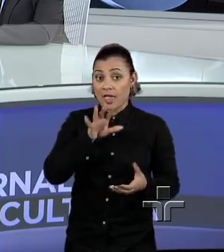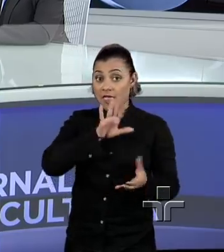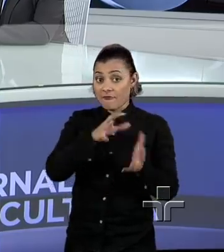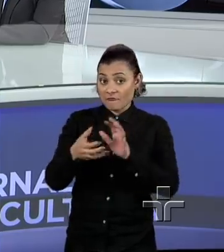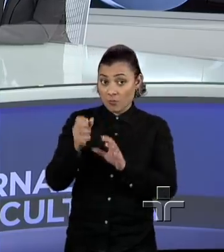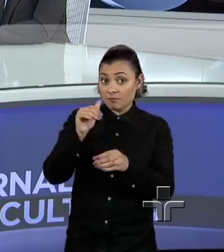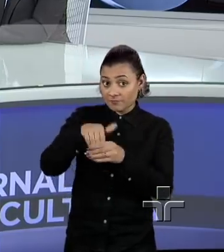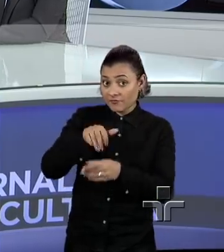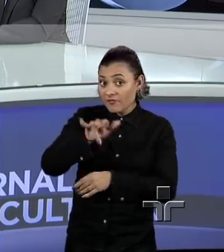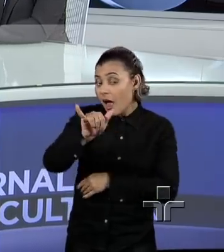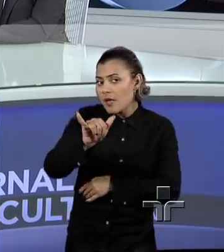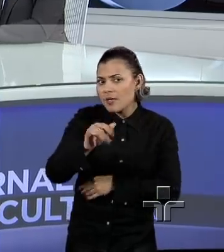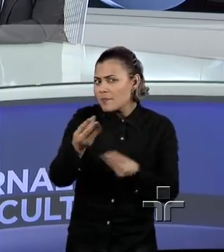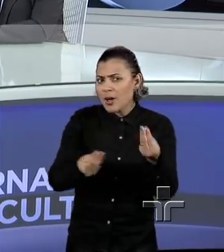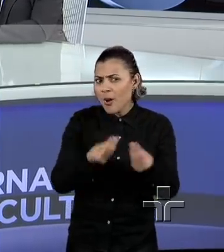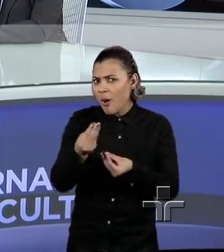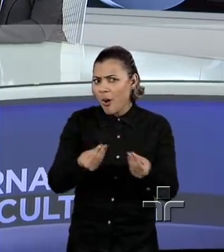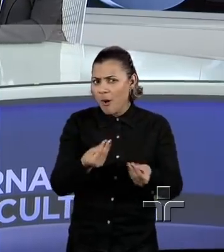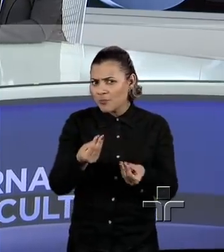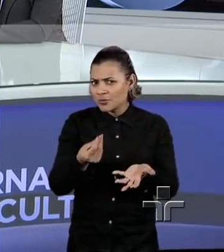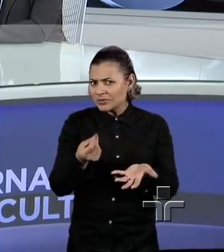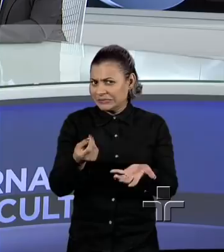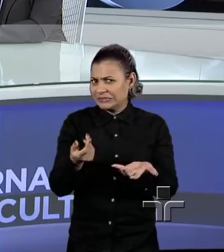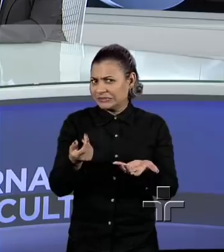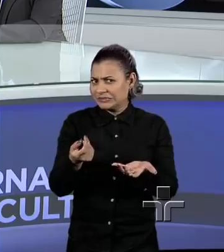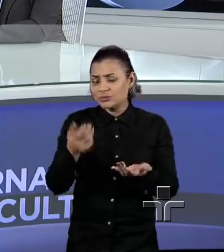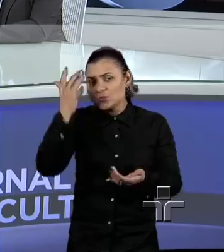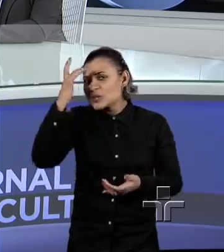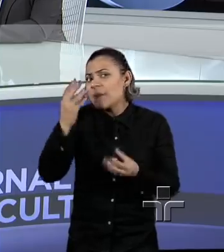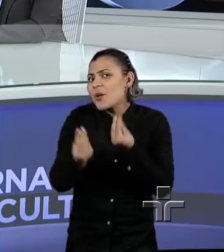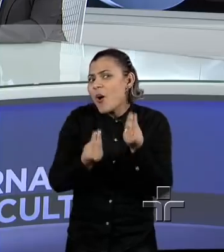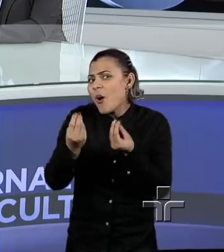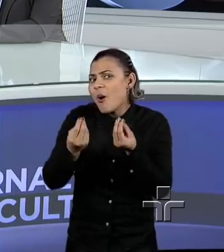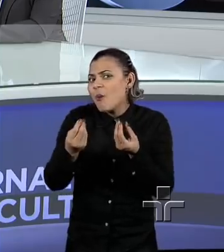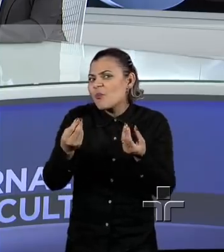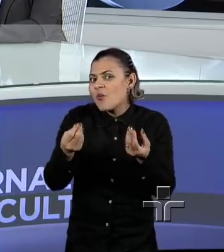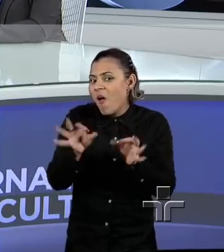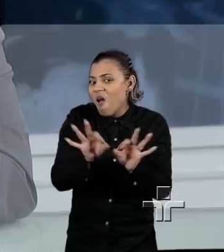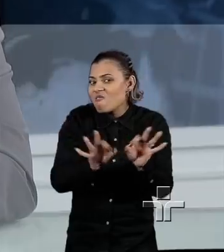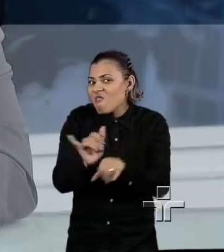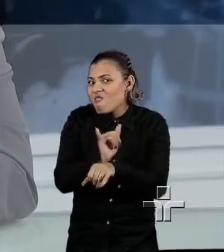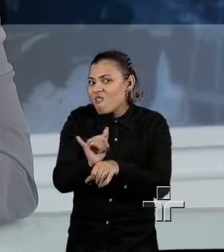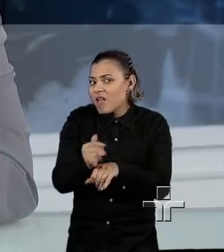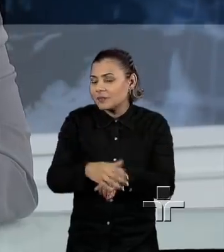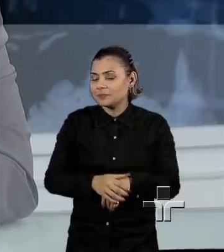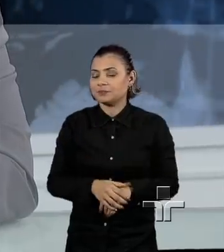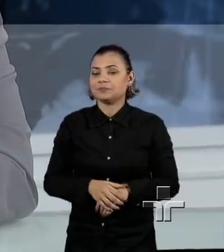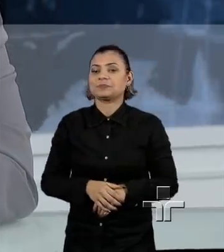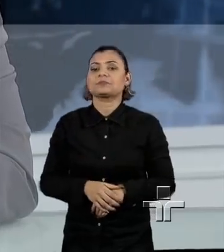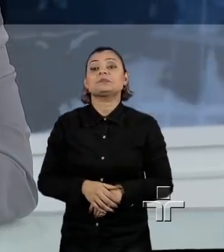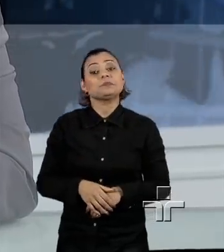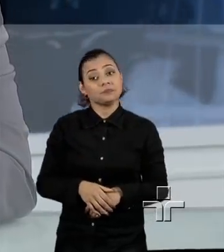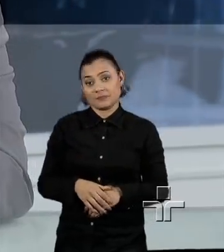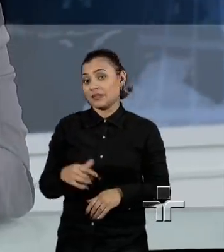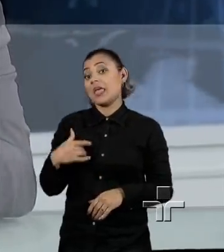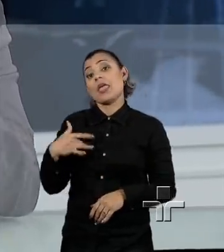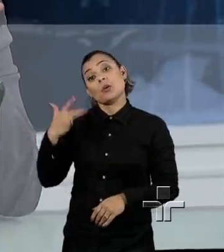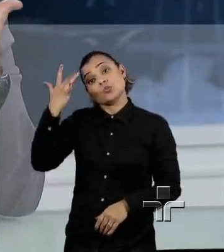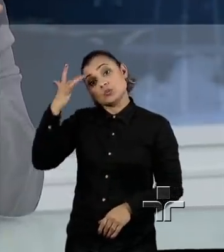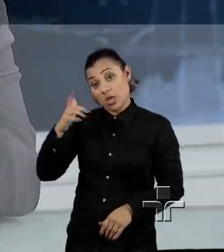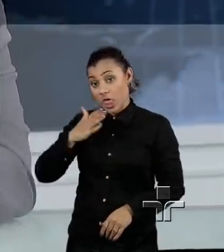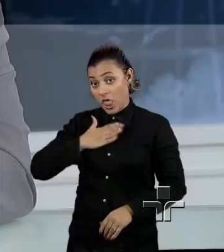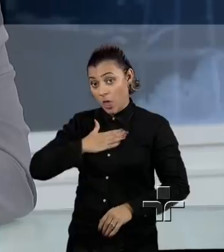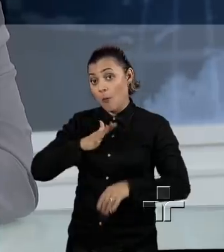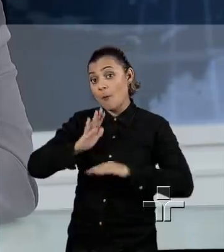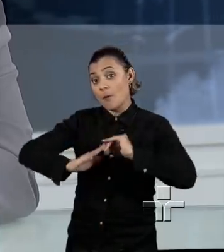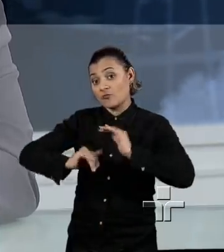Agora, qual será o tamanho dessa remenda? Não sabe. Não se sabe, né? Bom, como eu disse, o patologista olha para